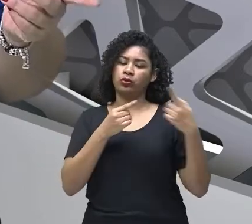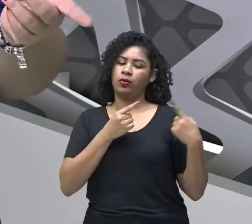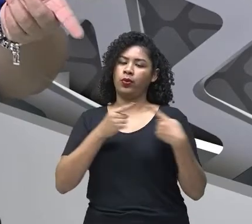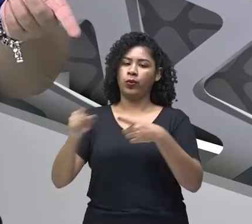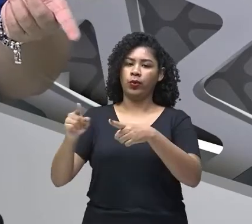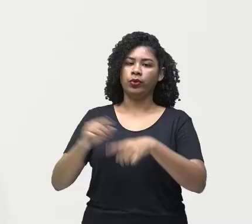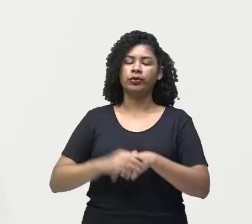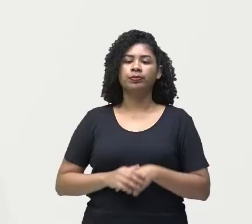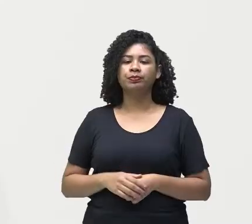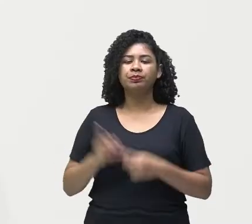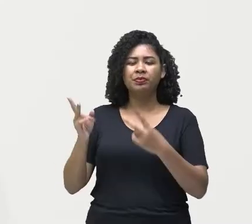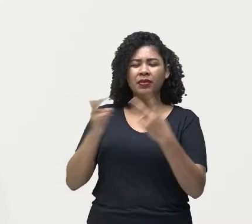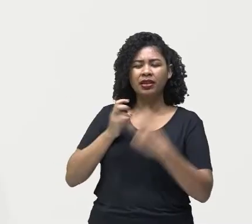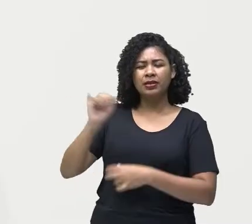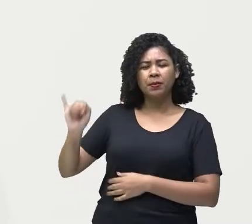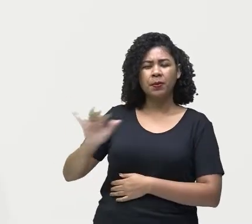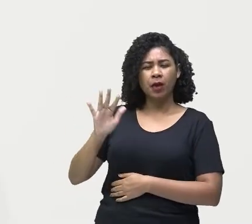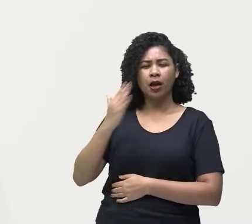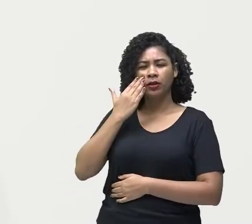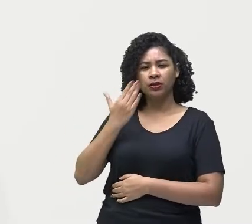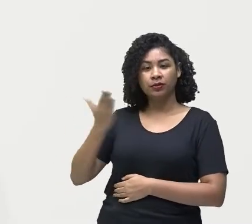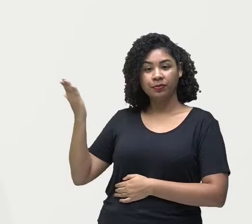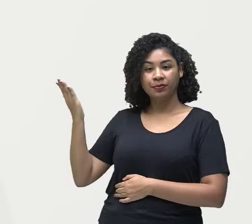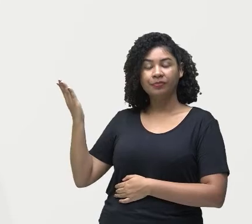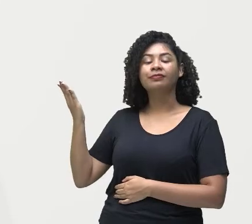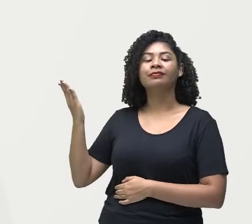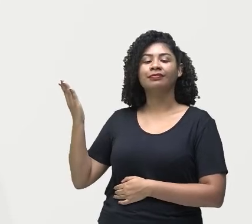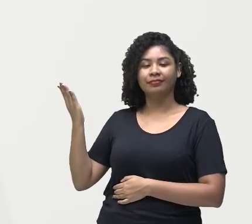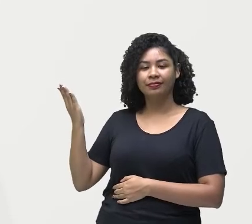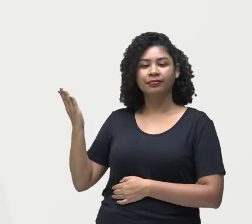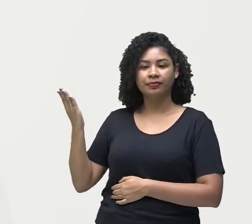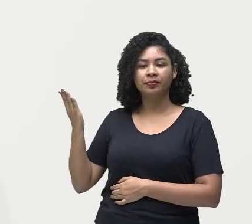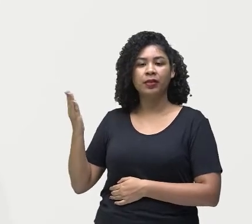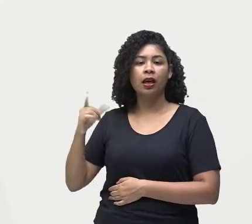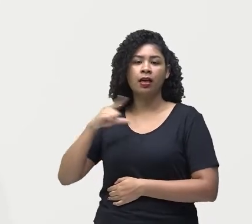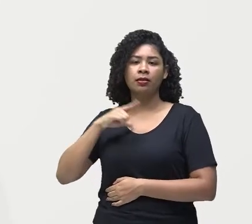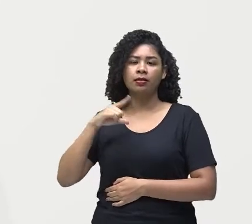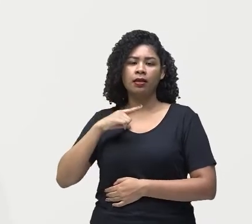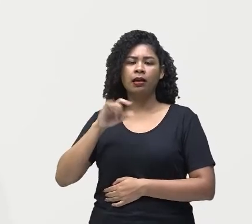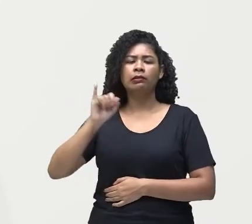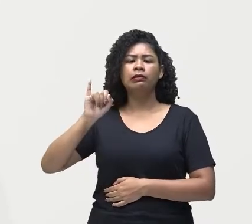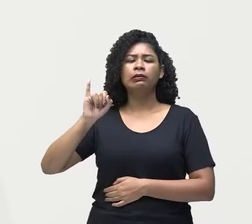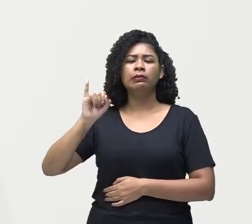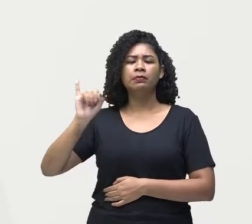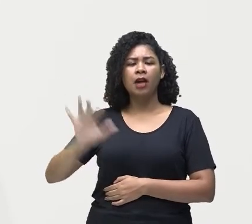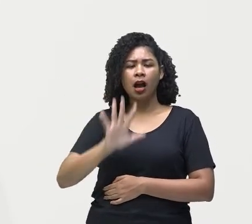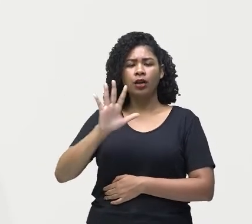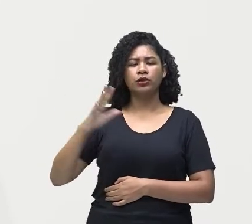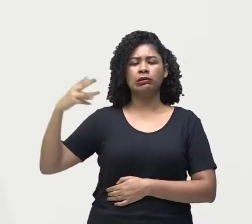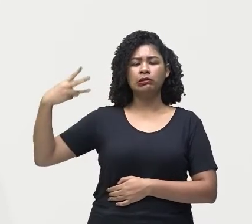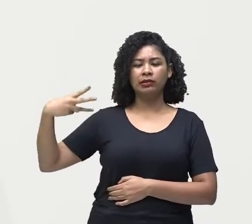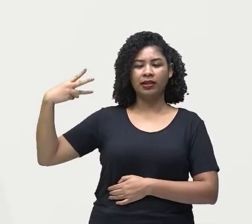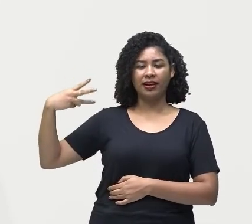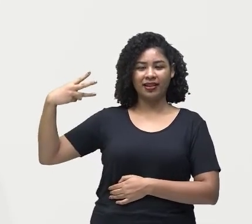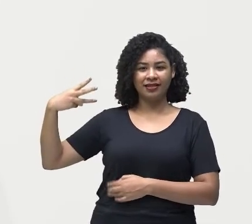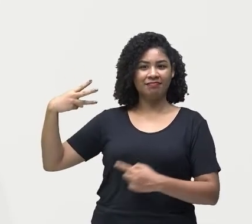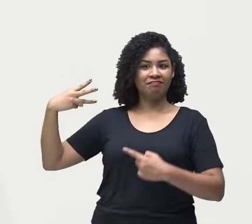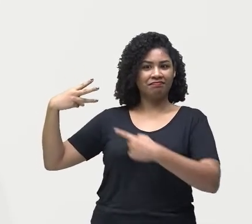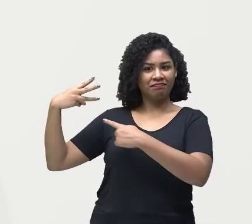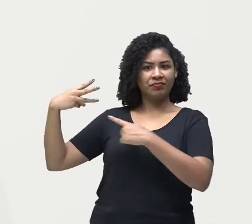imagem que nós estávamos mostrando, que vocês vão ver 3 imagens que trazem para vocês aí muito do que